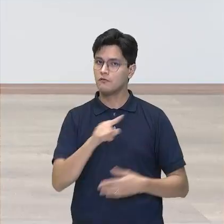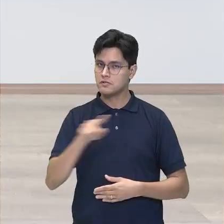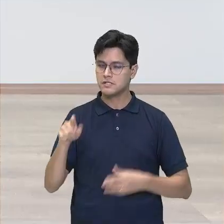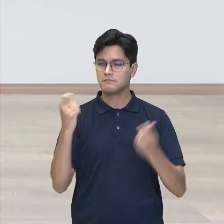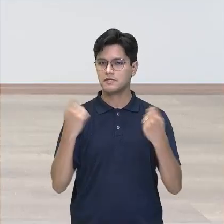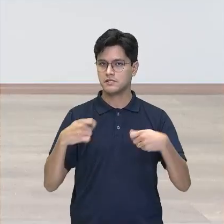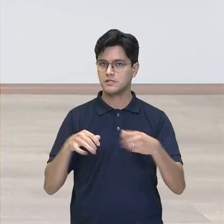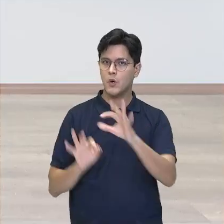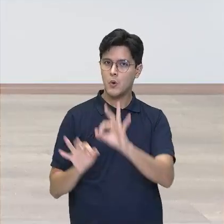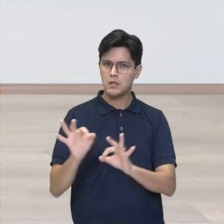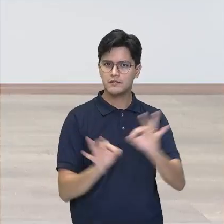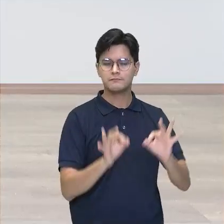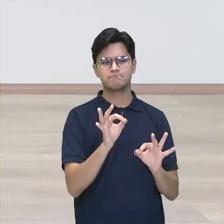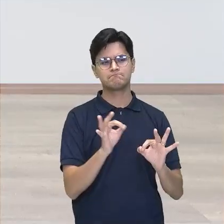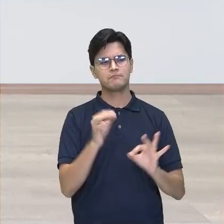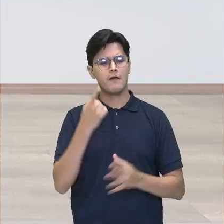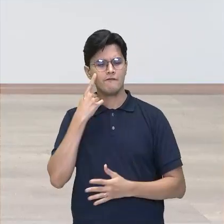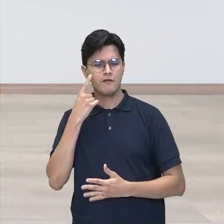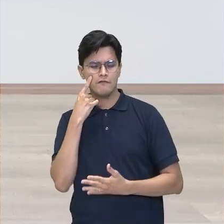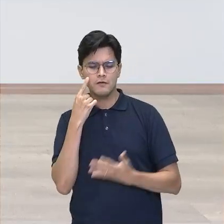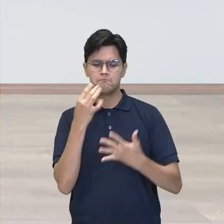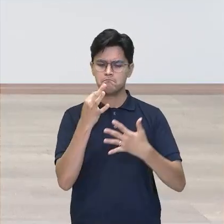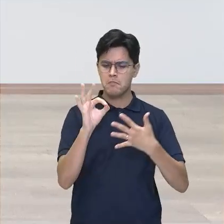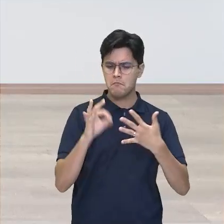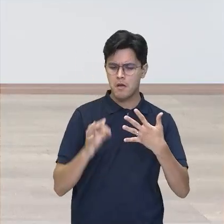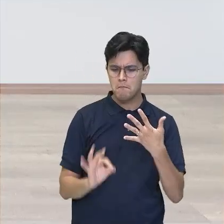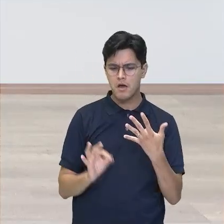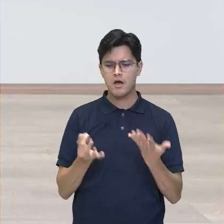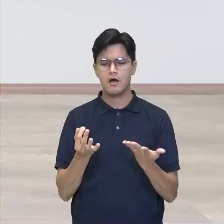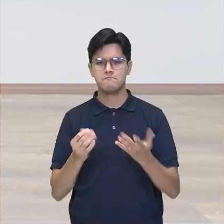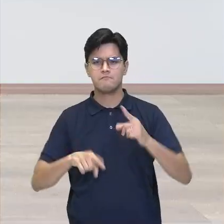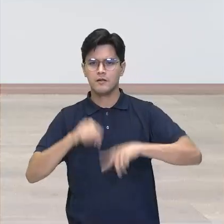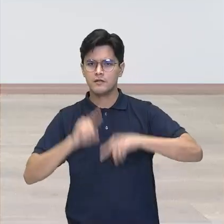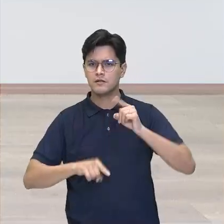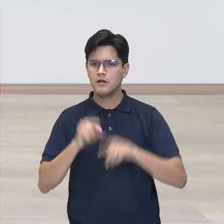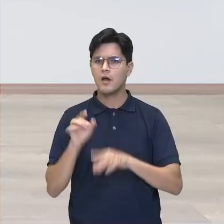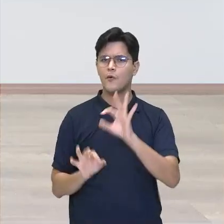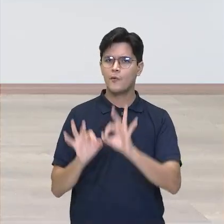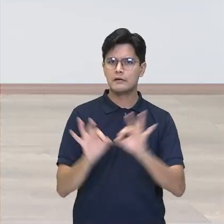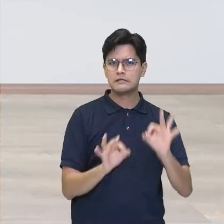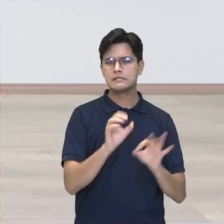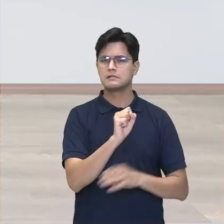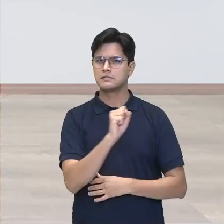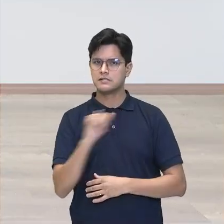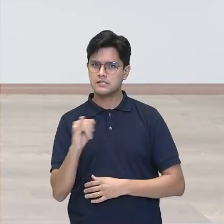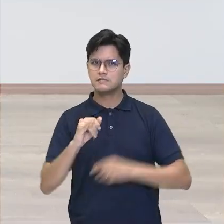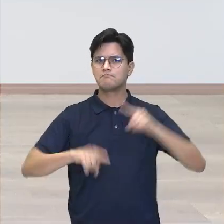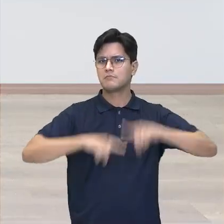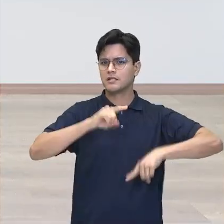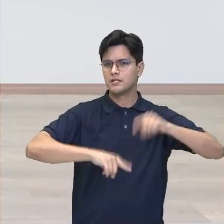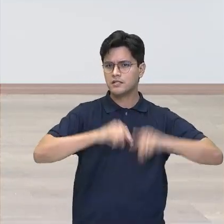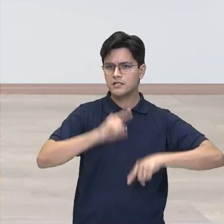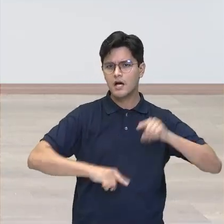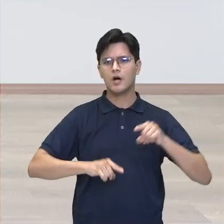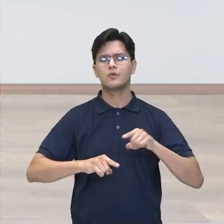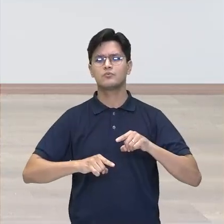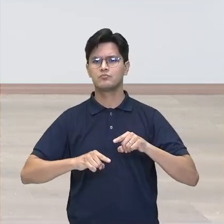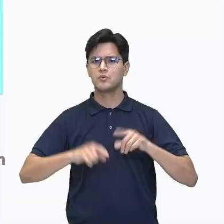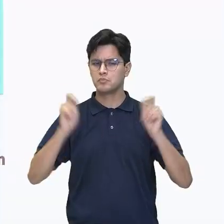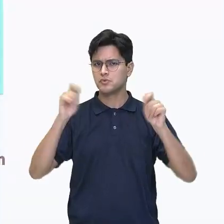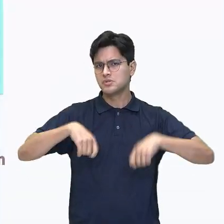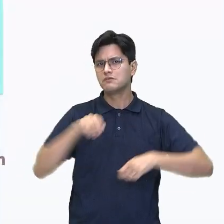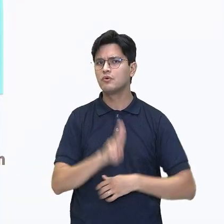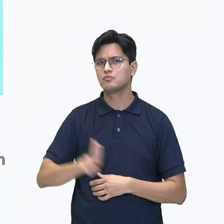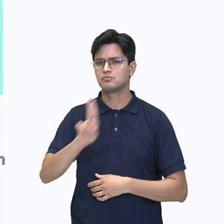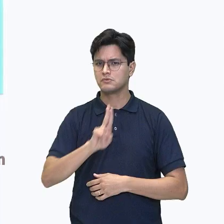rotina, ver se o material está todo organizado, se os equipamentos estão todos em plenos funcionamentos, porque daqui a pouco os estudantes estão aí. A gente